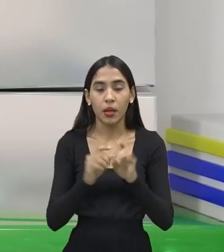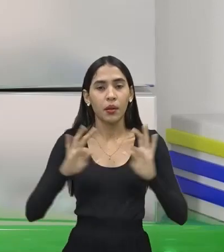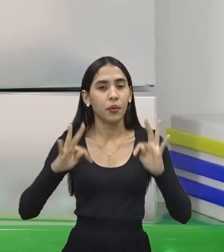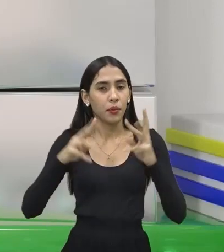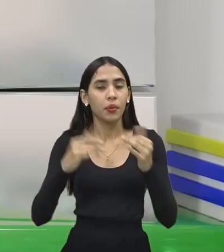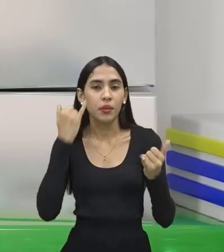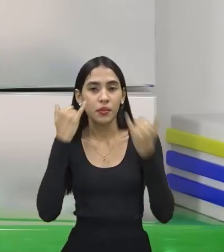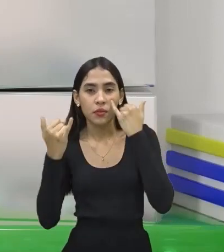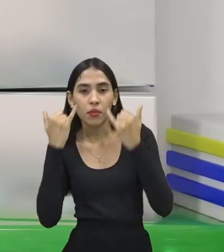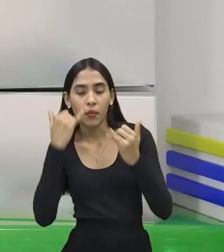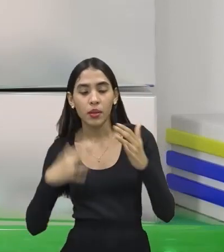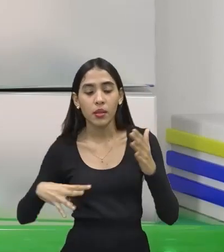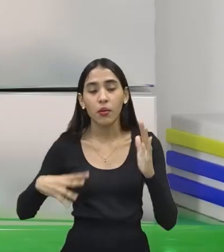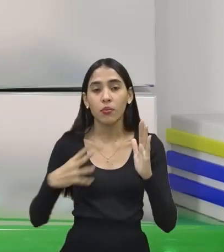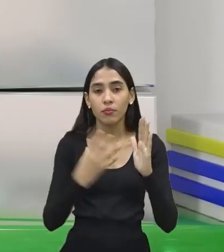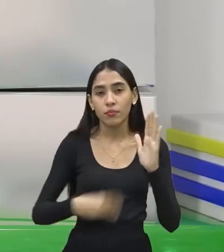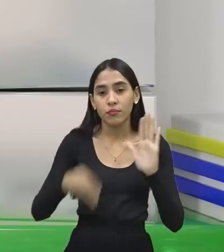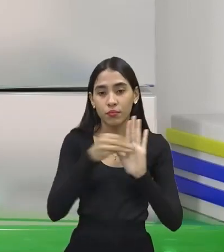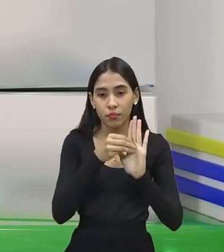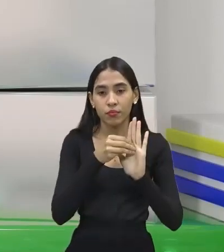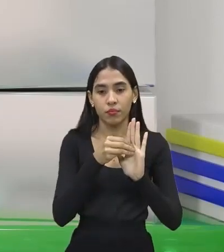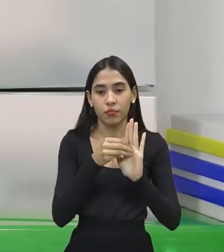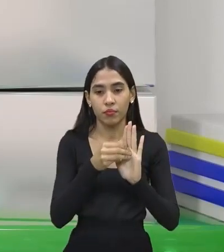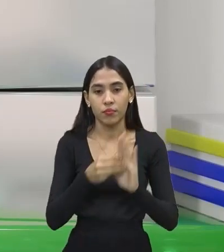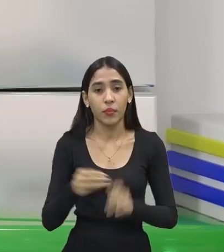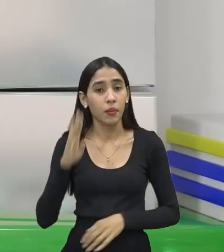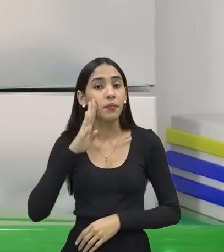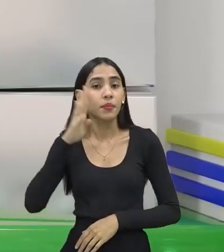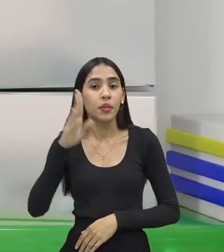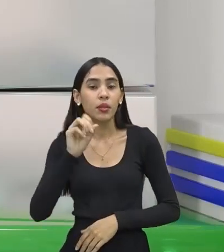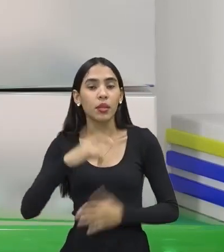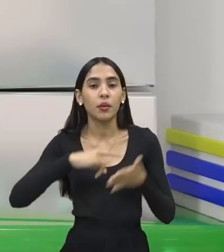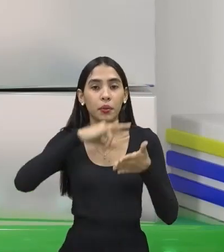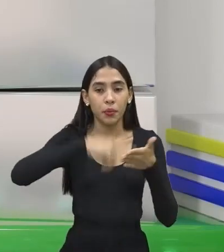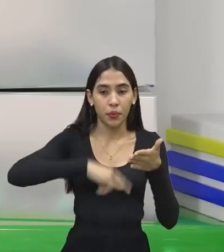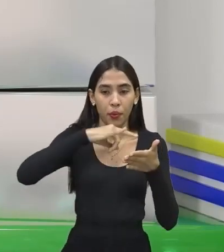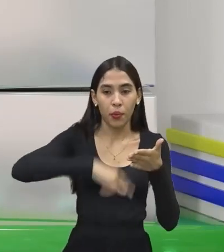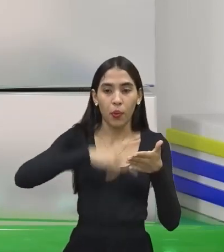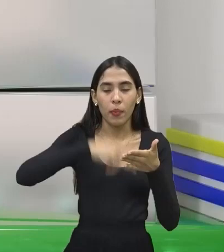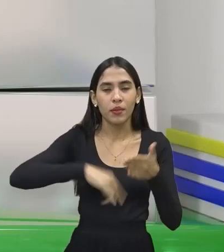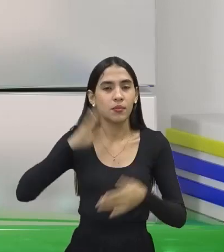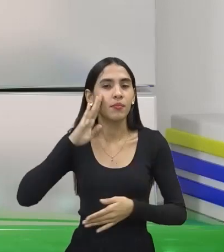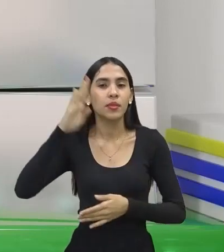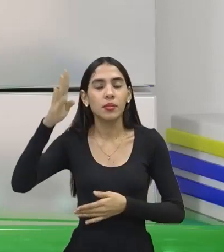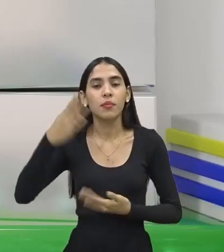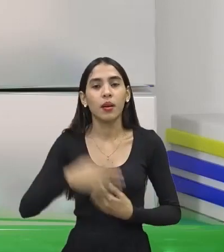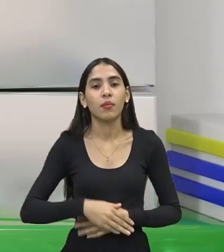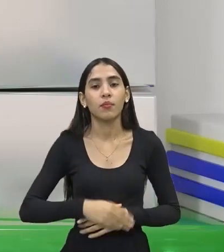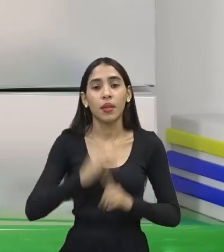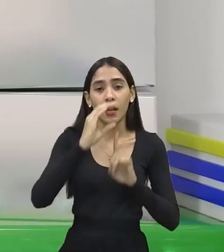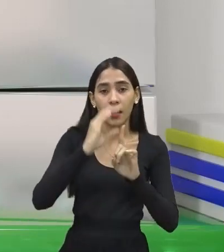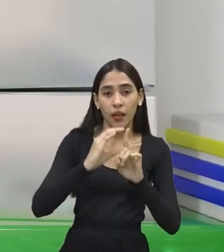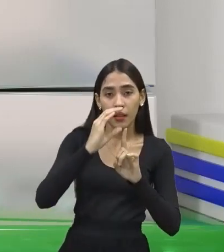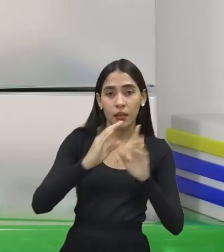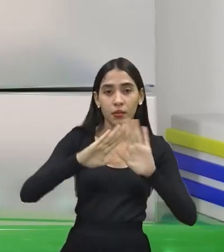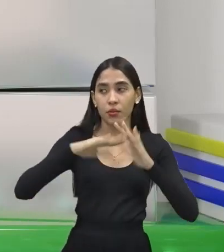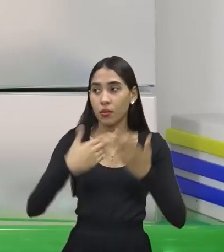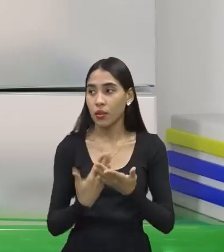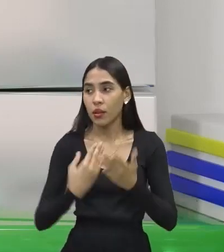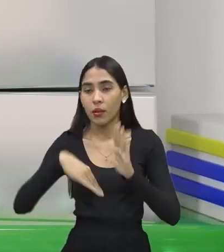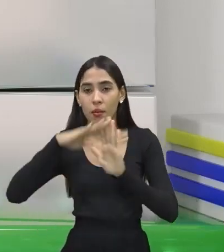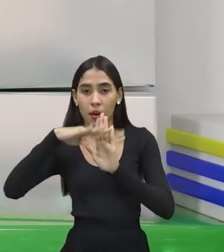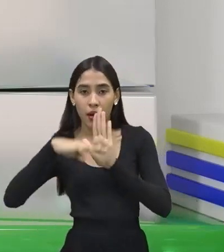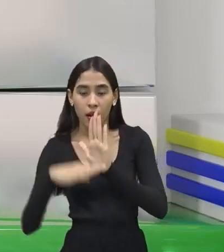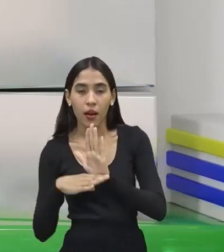que vem nesse pacote, principalmente daqueles documentos que são norteadores, como calendário escolar, cronograma de sequência